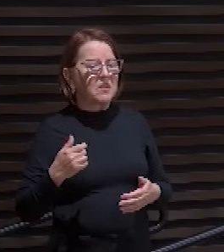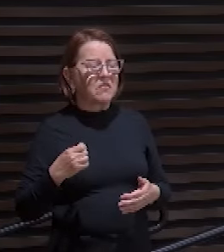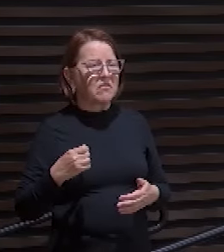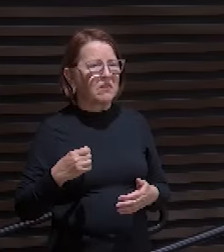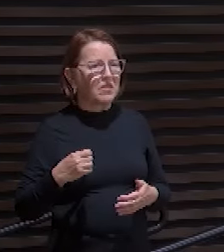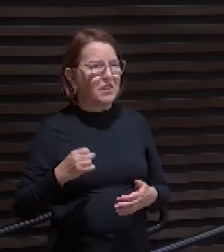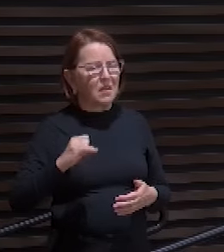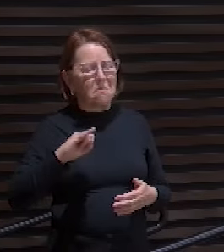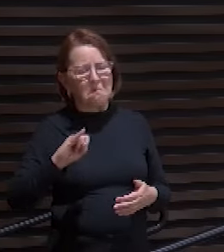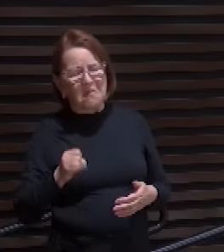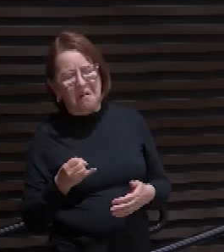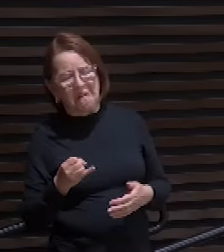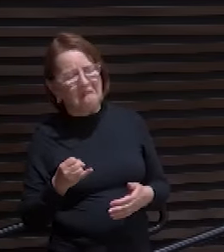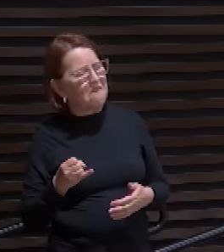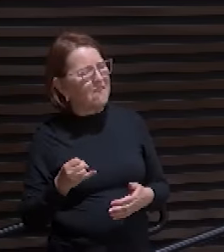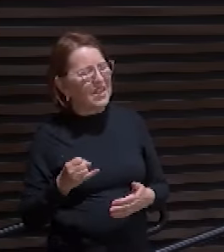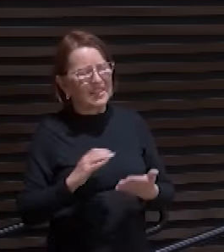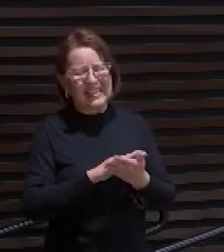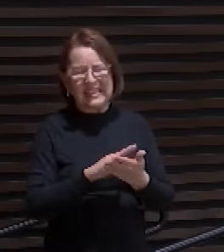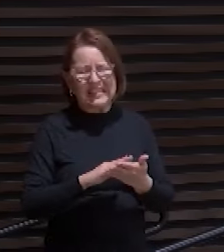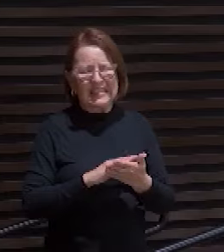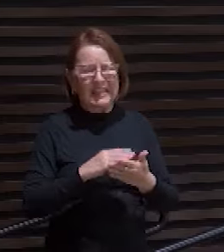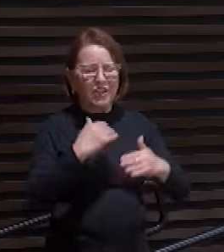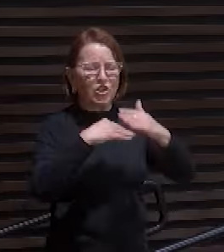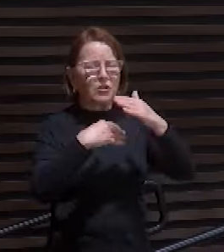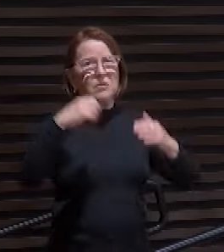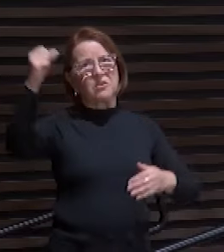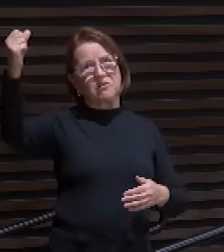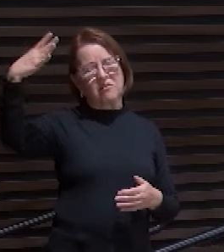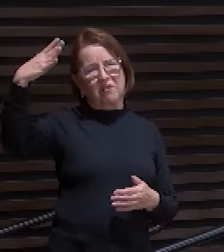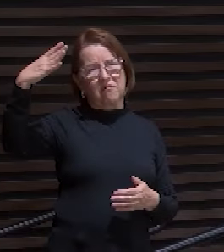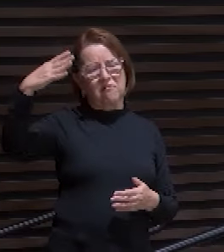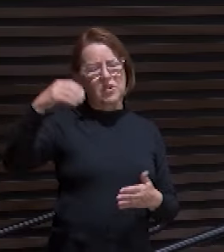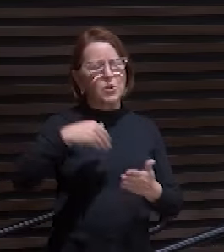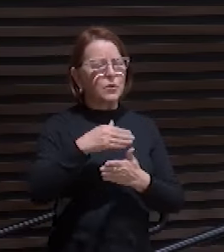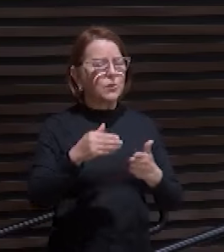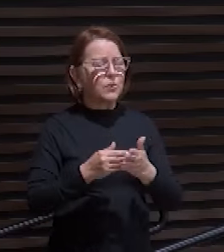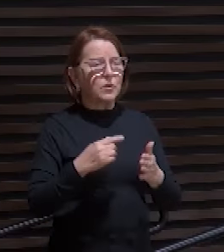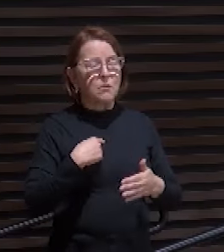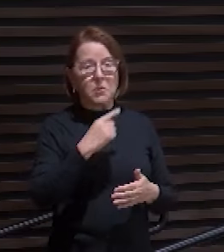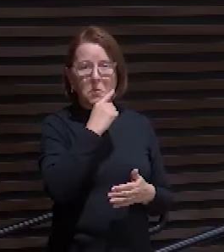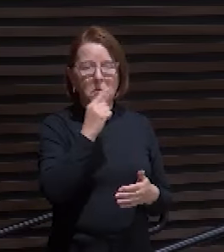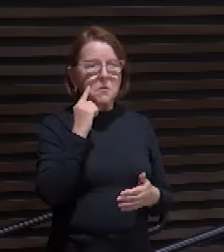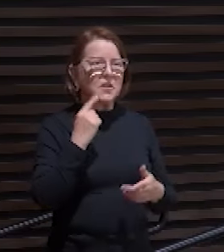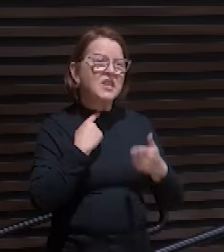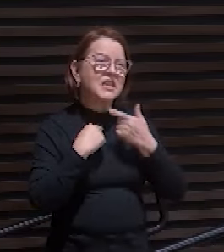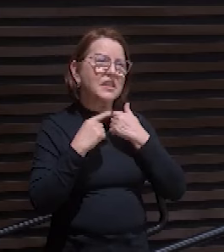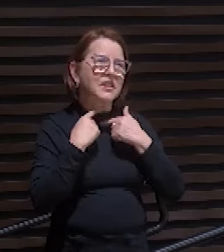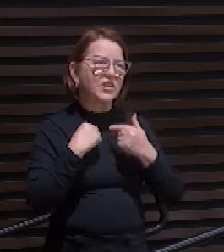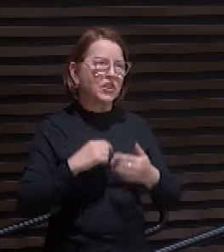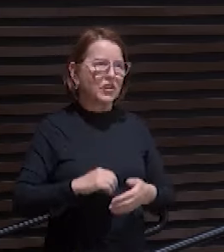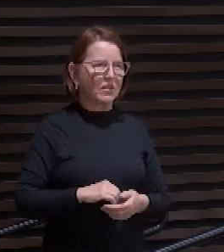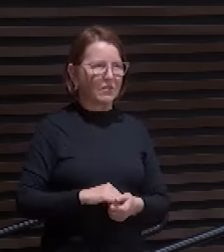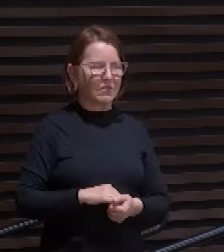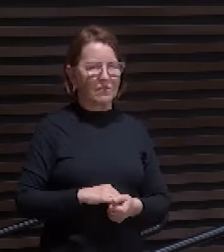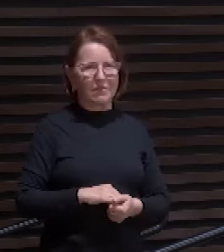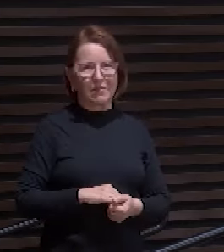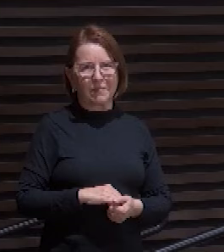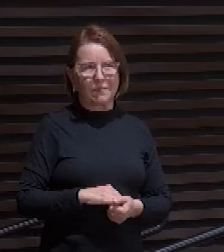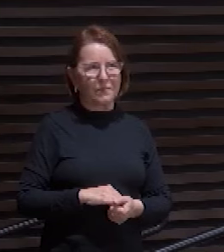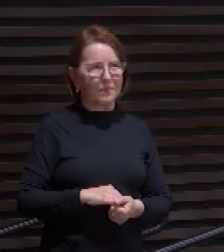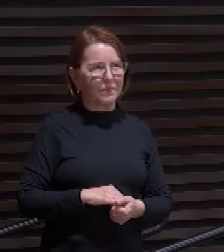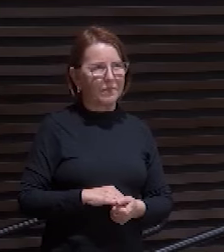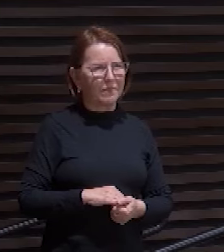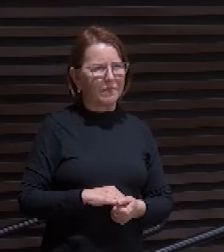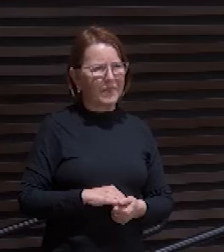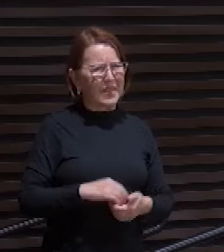Meu Pai, tudo que os meus olhos desejaram, e não lhes neguei. Você imagina isso? Você poder comprar tudo